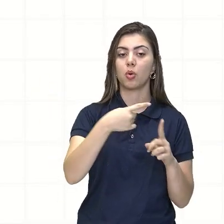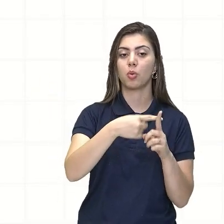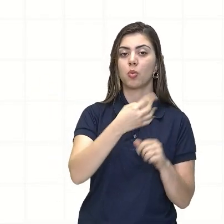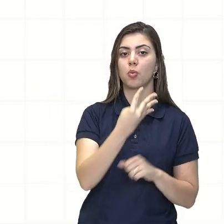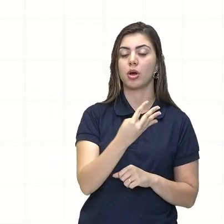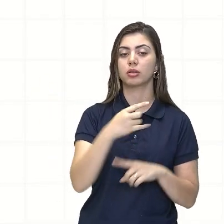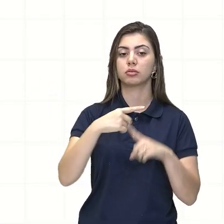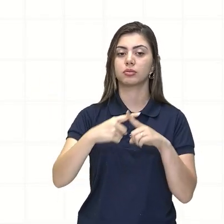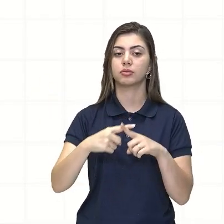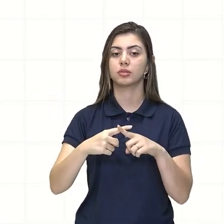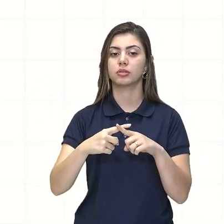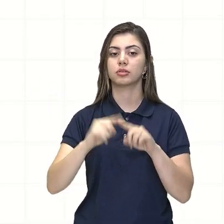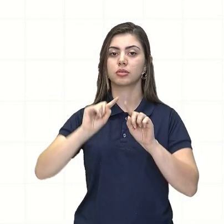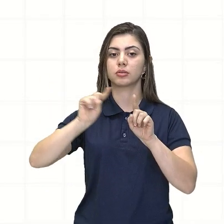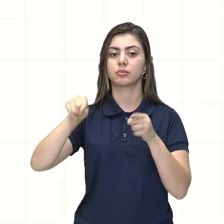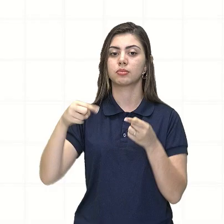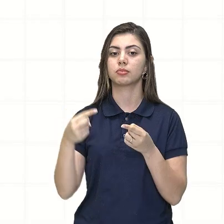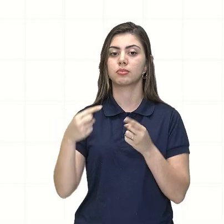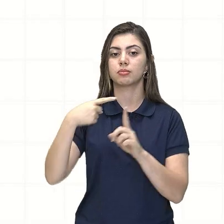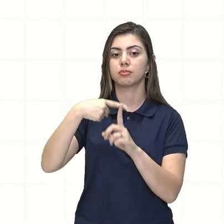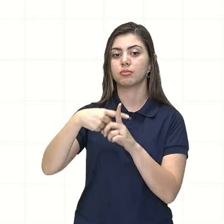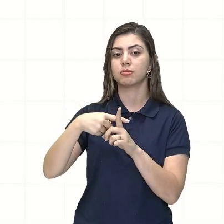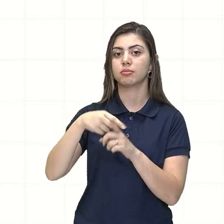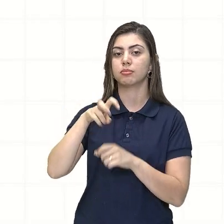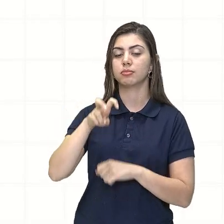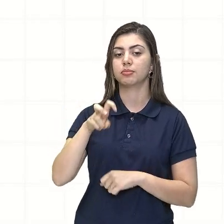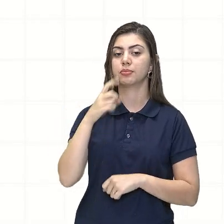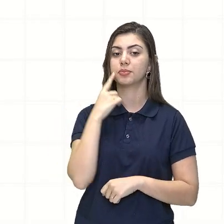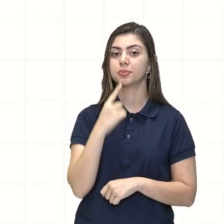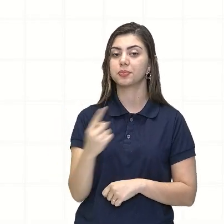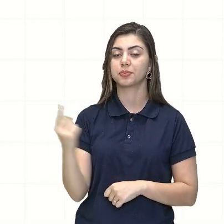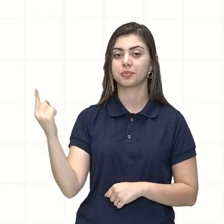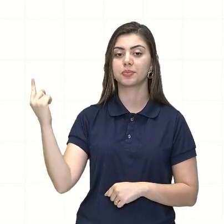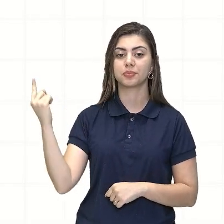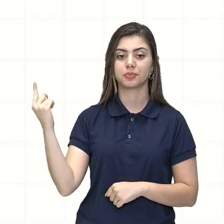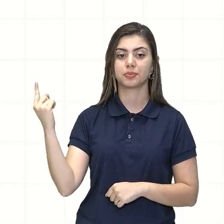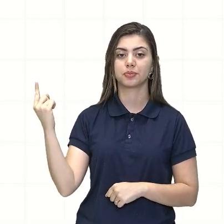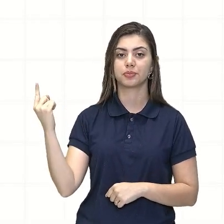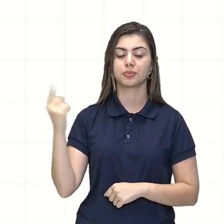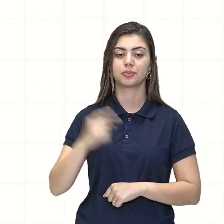Mais 4 vezes mais 5.